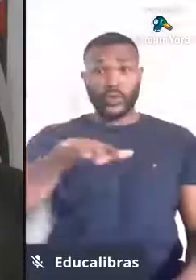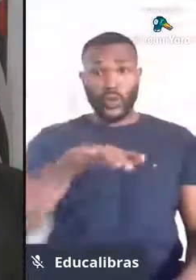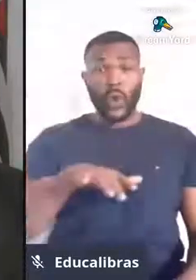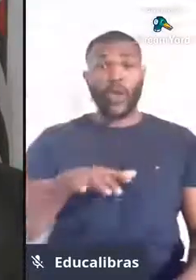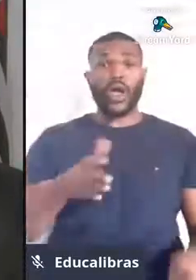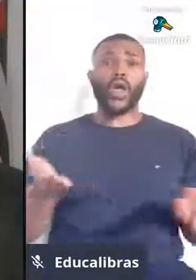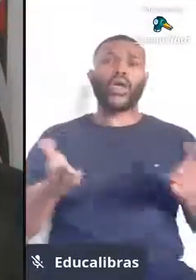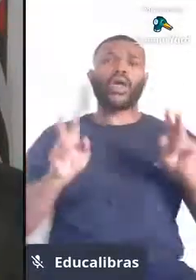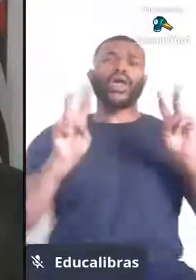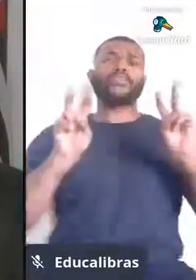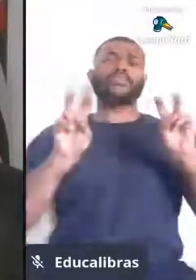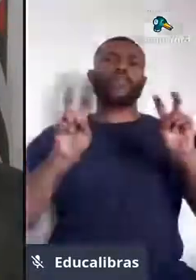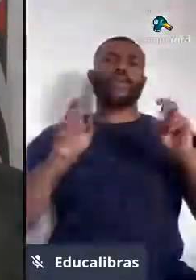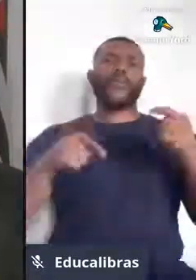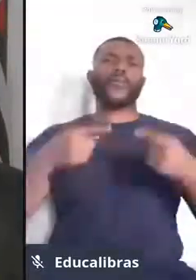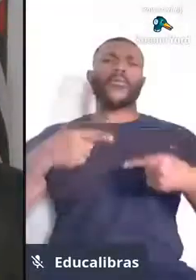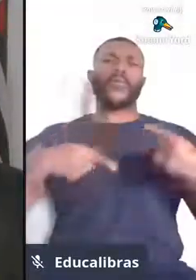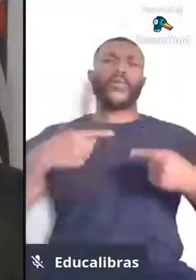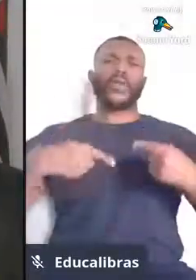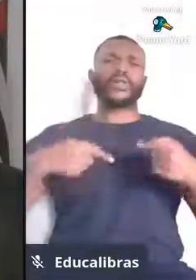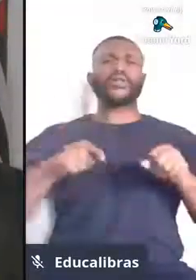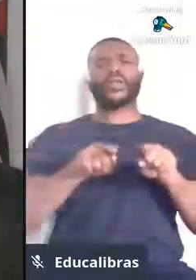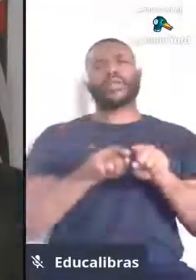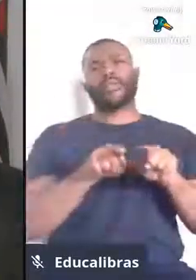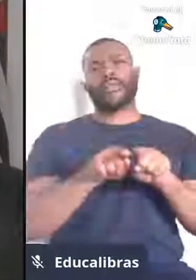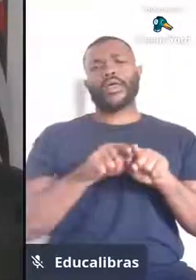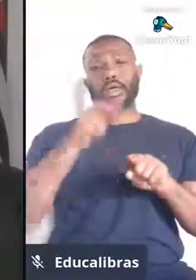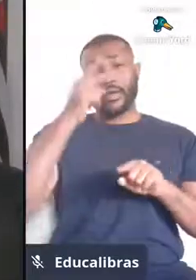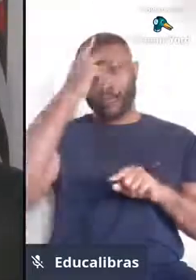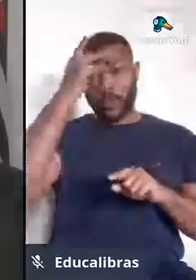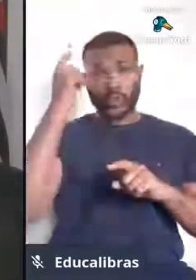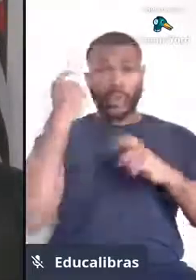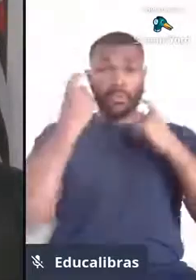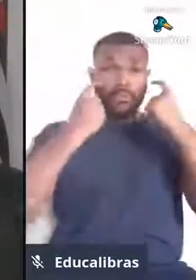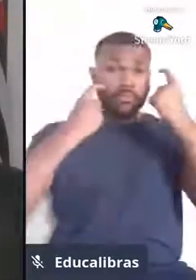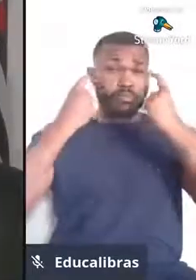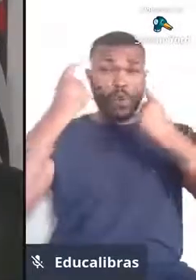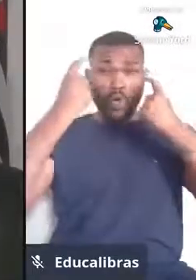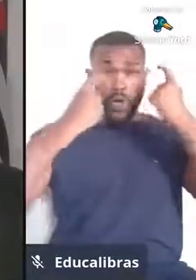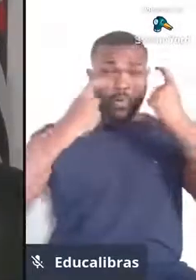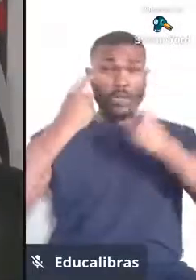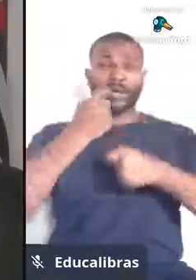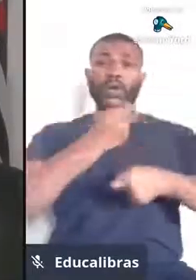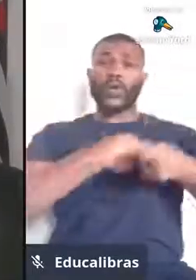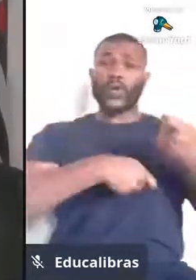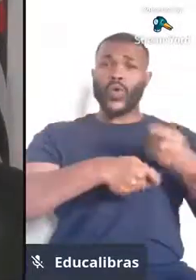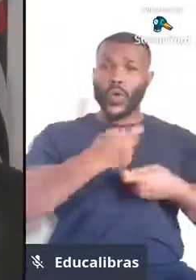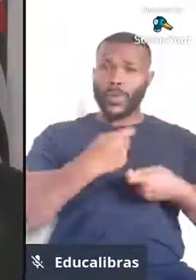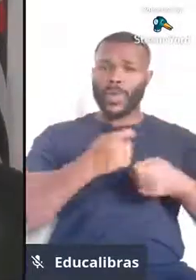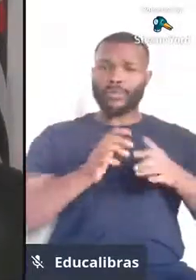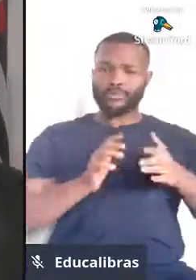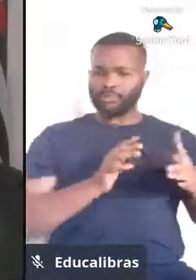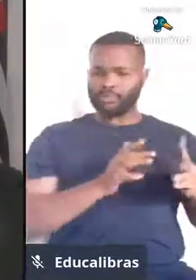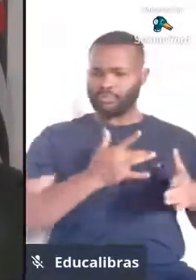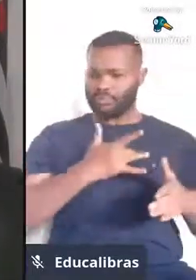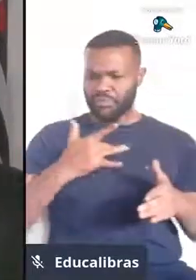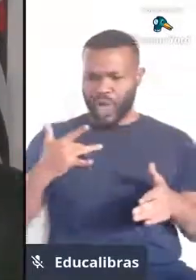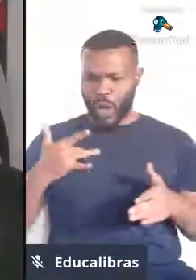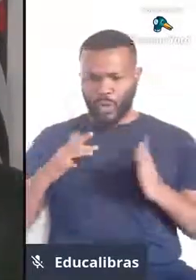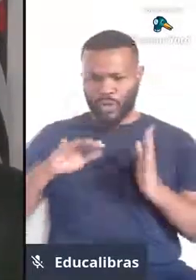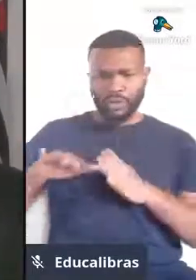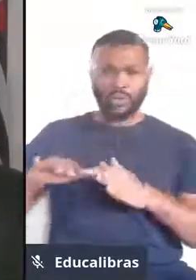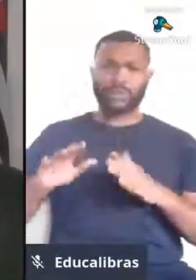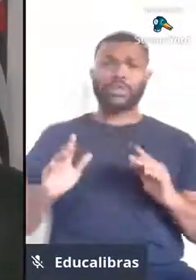tema, para que aquelas pessoas que estão preocupadas, em primeiro lugar, com a economia e não com a saúde, nos critiquem